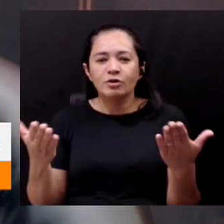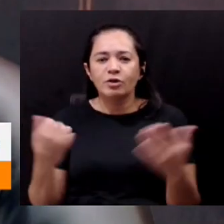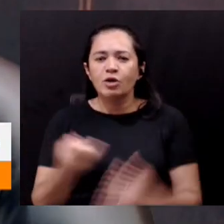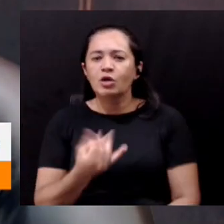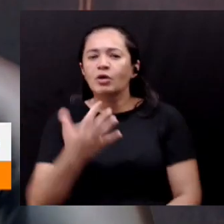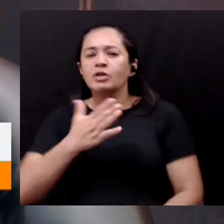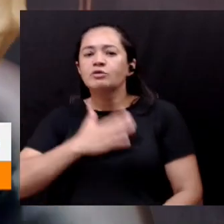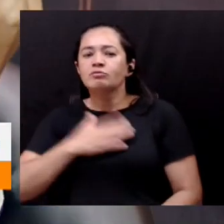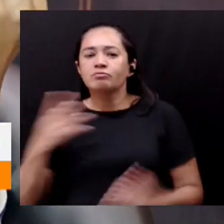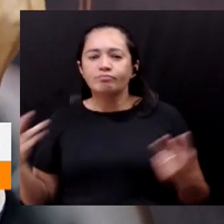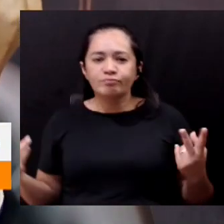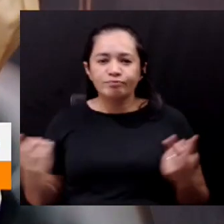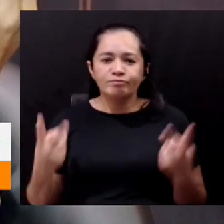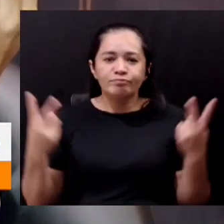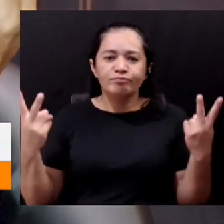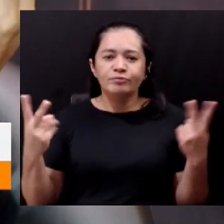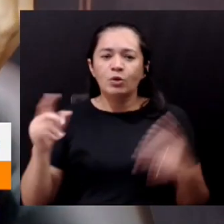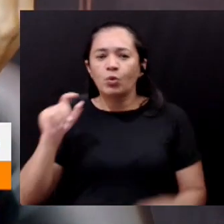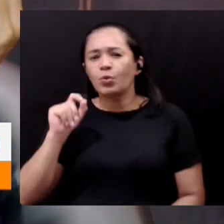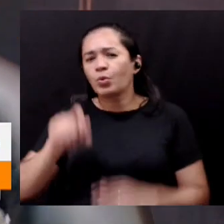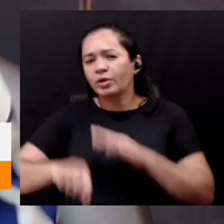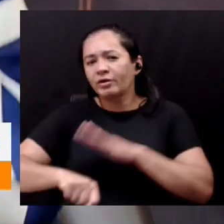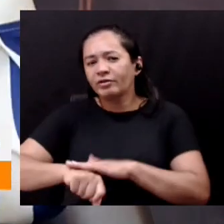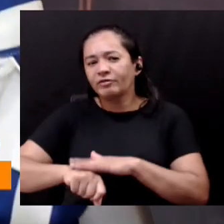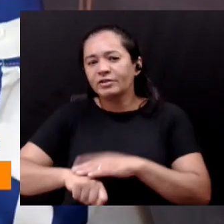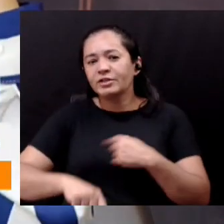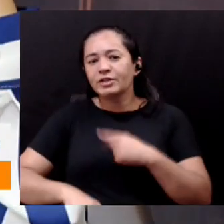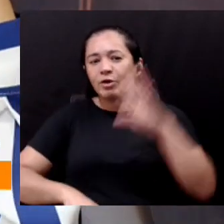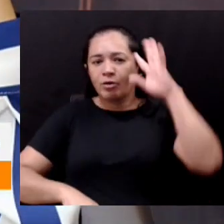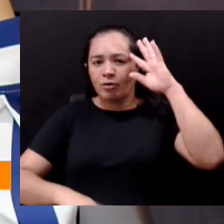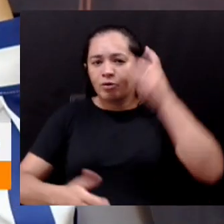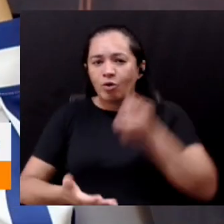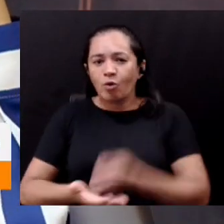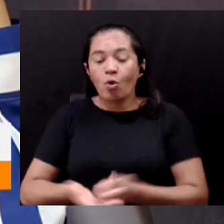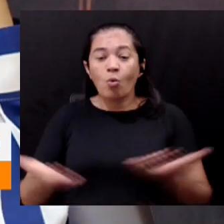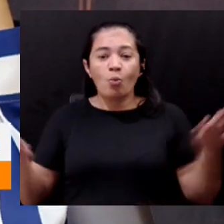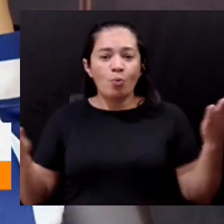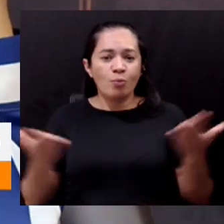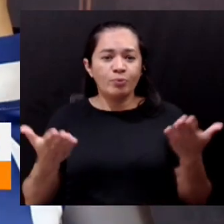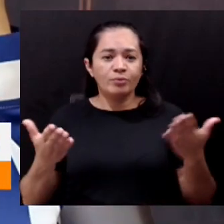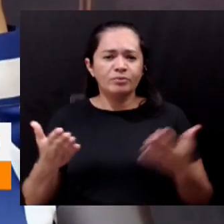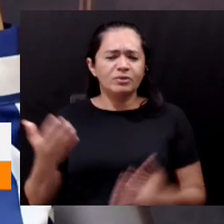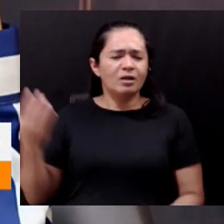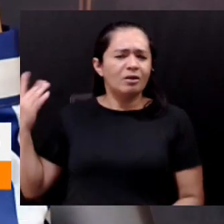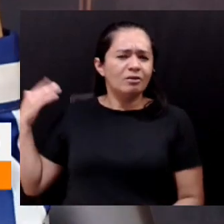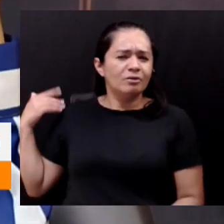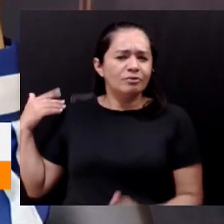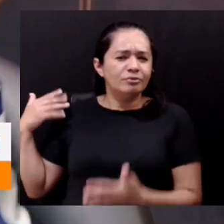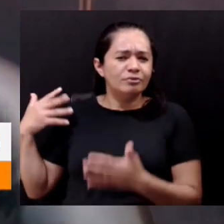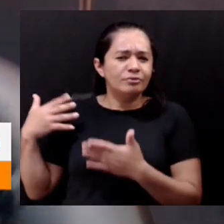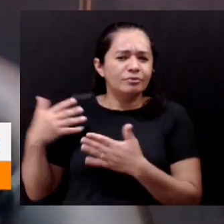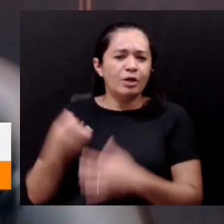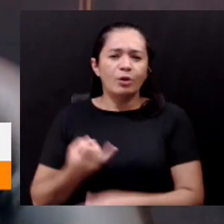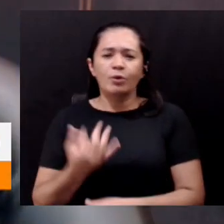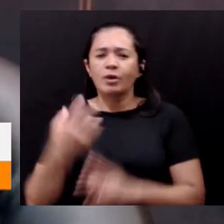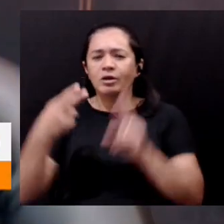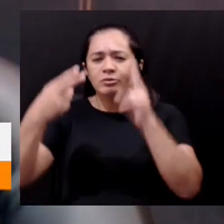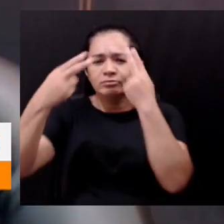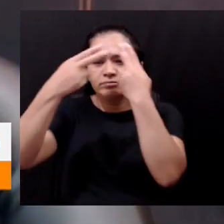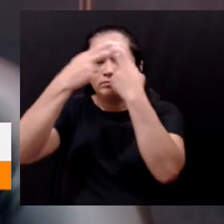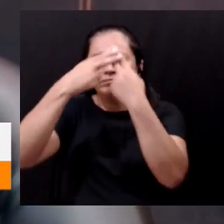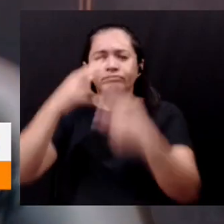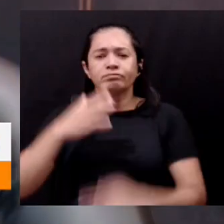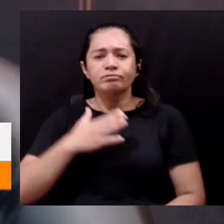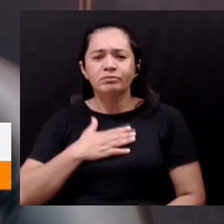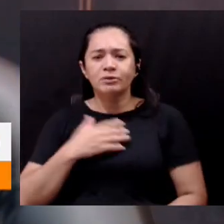Né? O que faz com que eu tome decisões hoje? O que vem lá de trás? Né? Quais são os meus traumas? Quais as dificuldades? E é muito